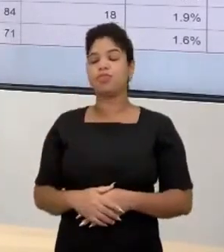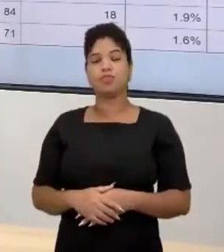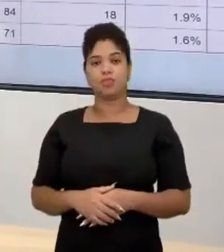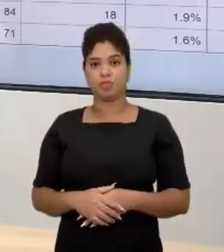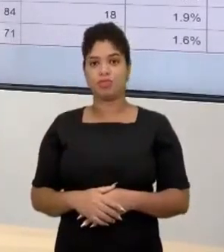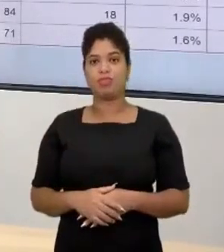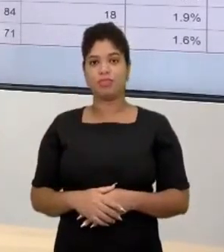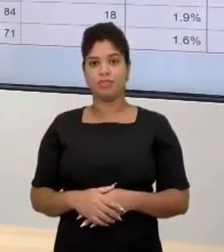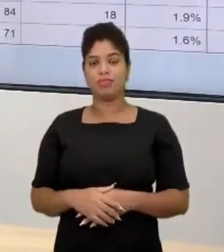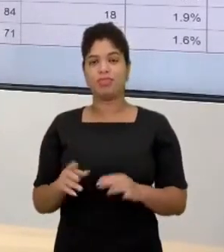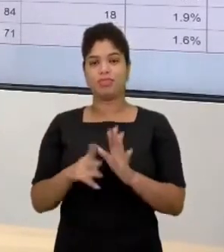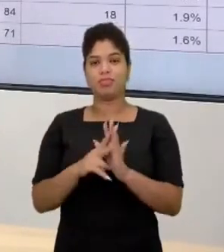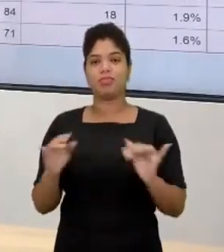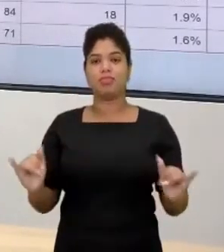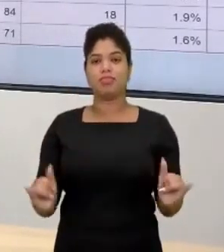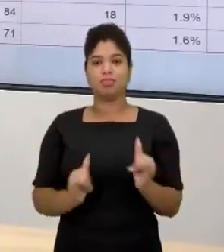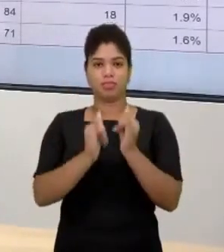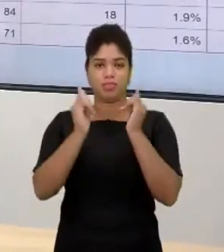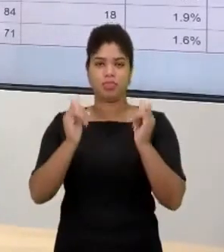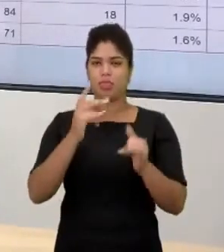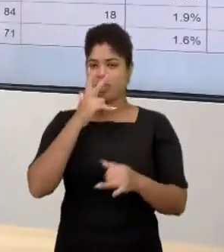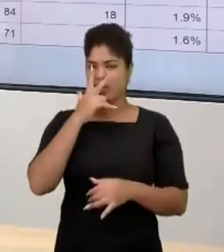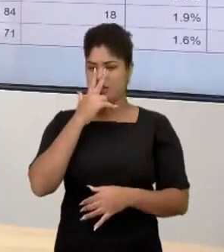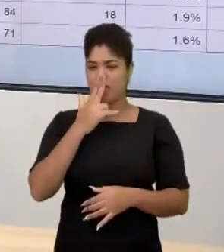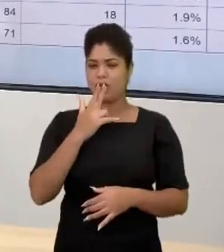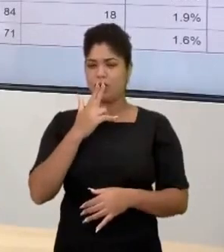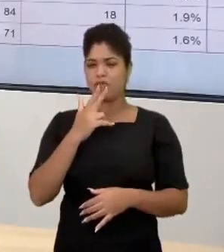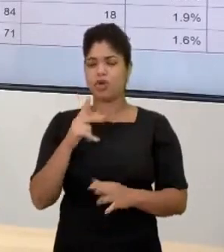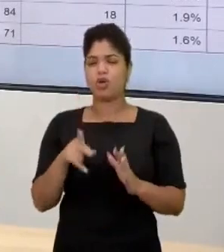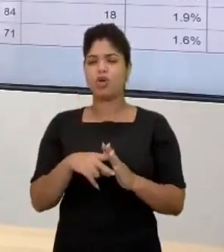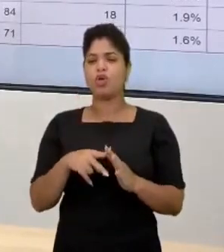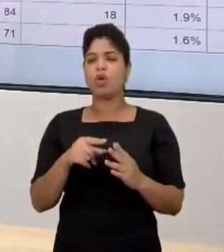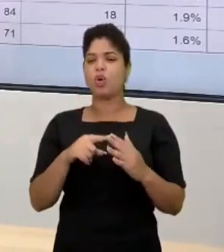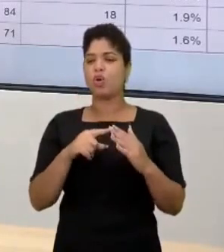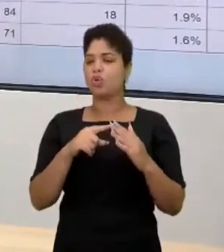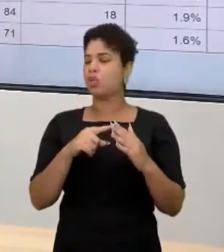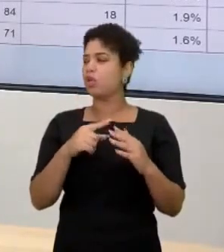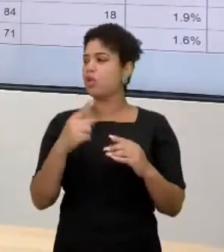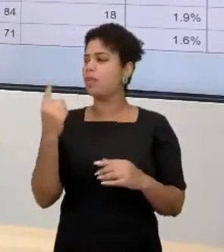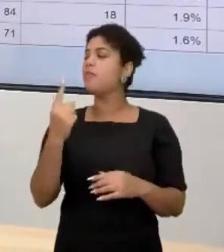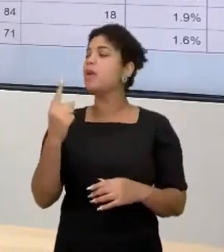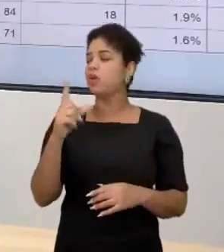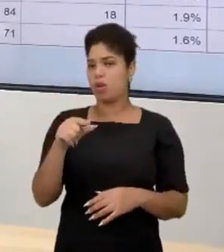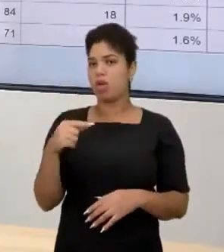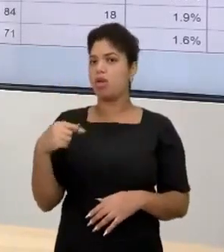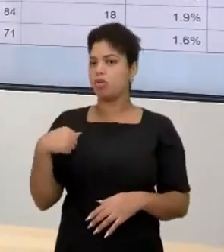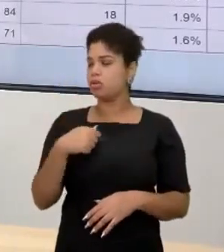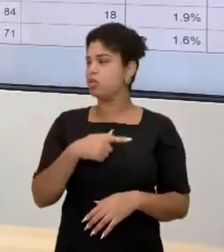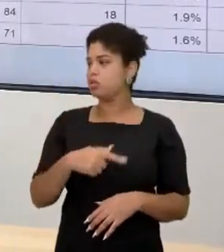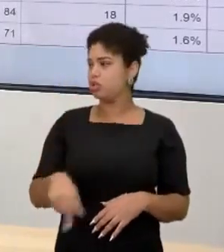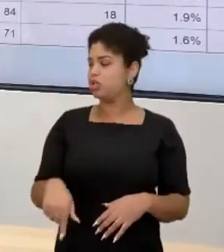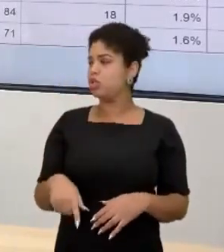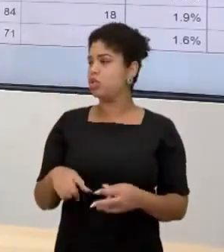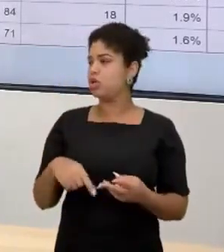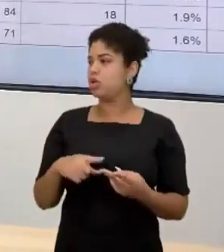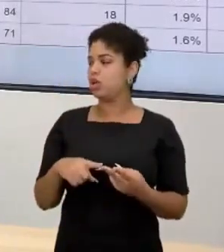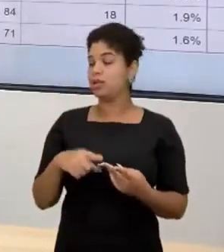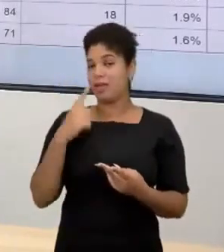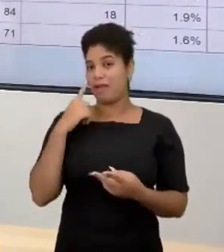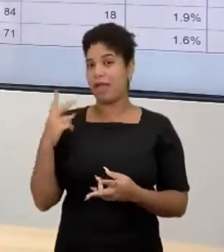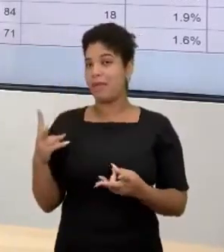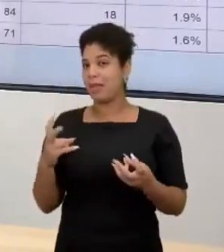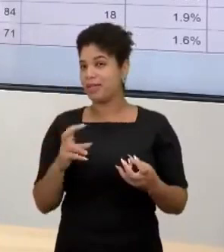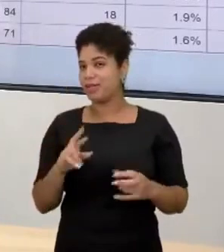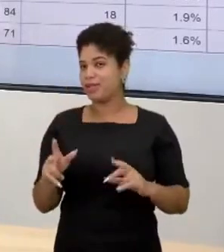aí de hidrelétrico, só perde aí só para a China, né? E veja a diferença entre os chineses e